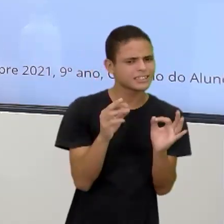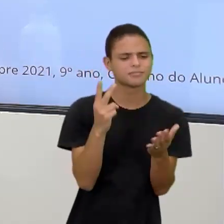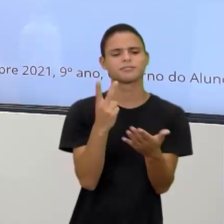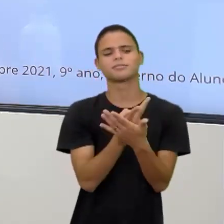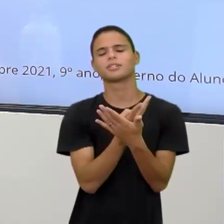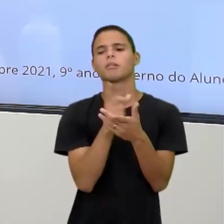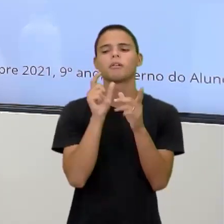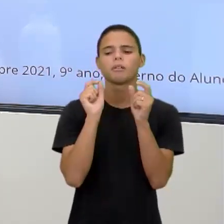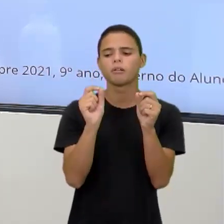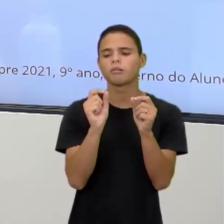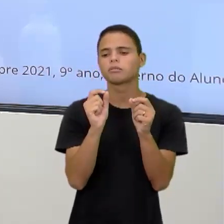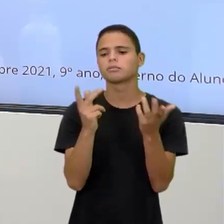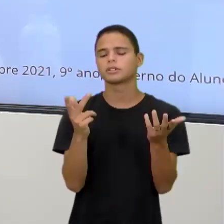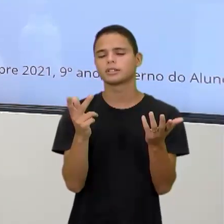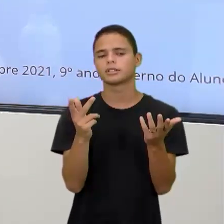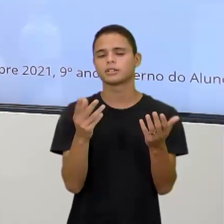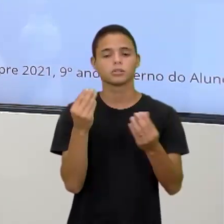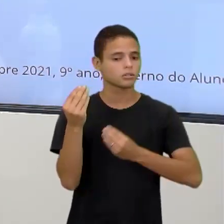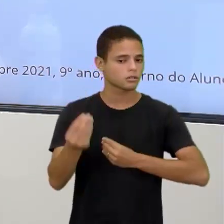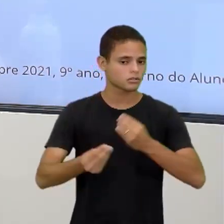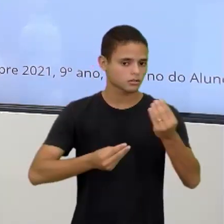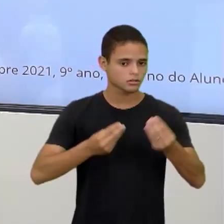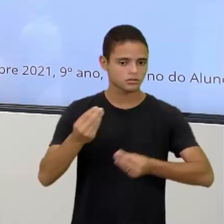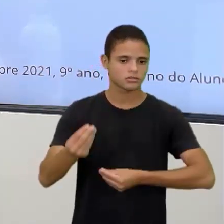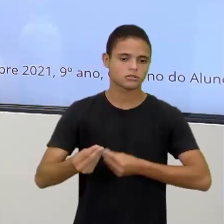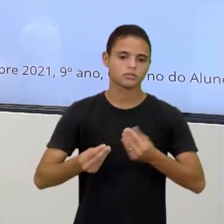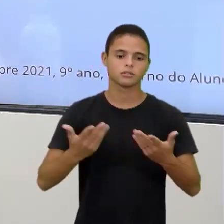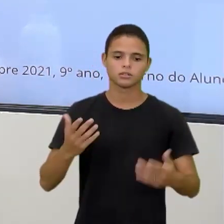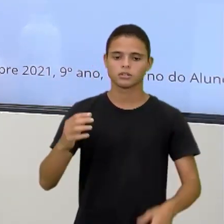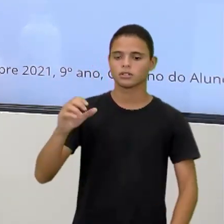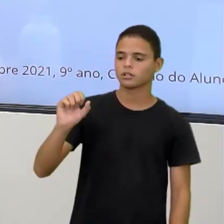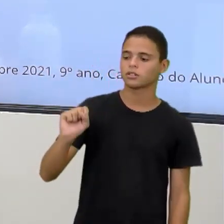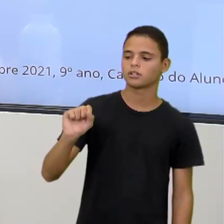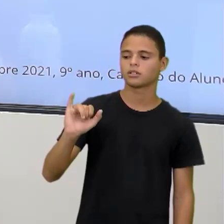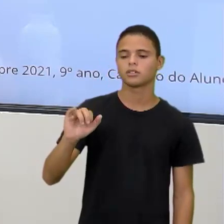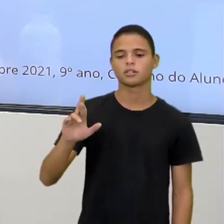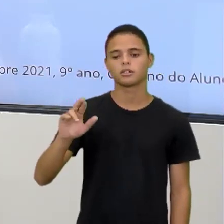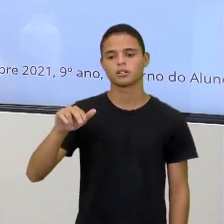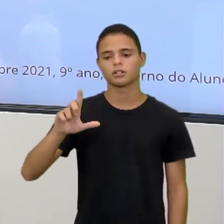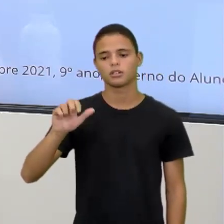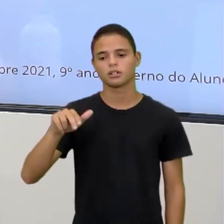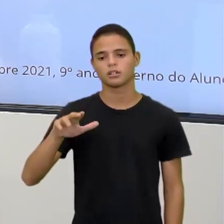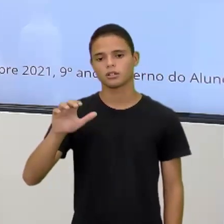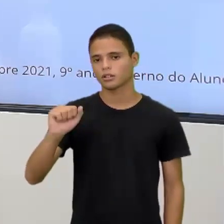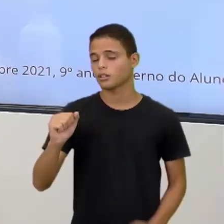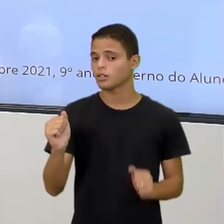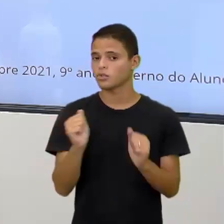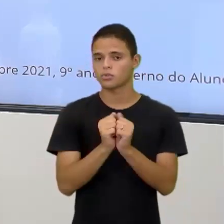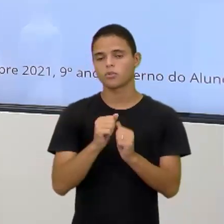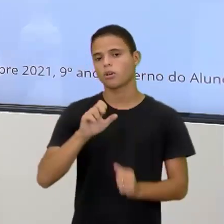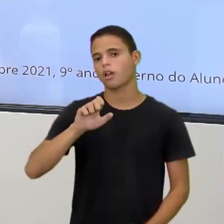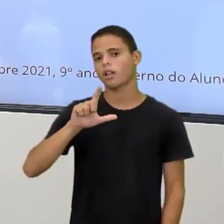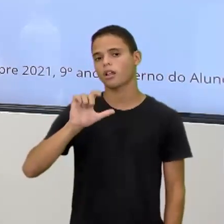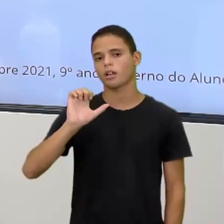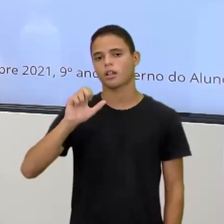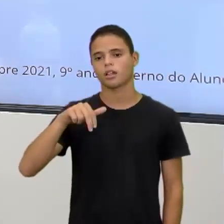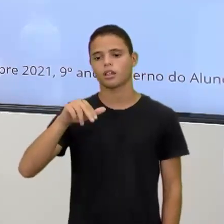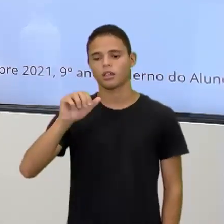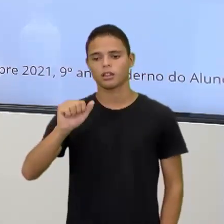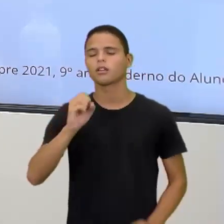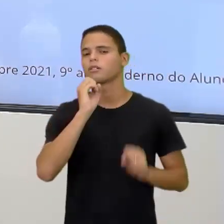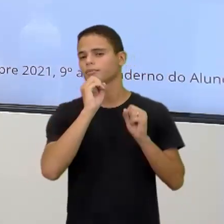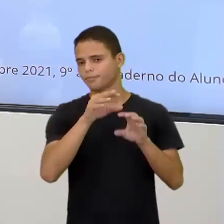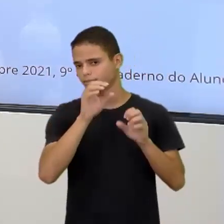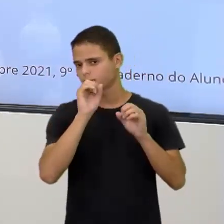errado, o que a gente faz. Então, assim, a Silene seguiu aí junto com a Elaine nas últimas aulas falando, né, sobre essa questão aí